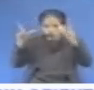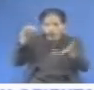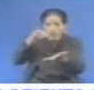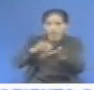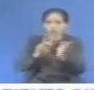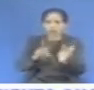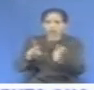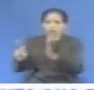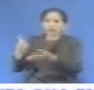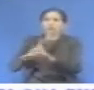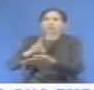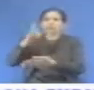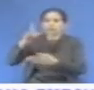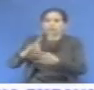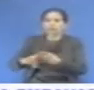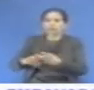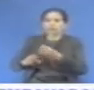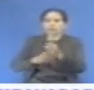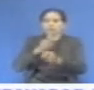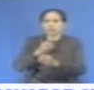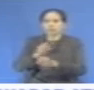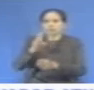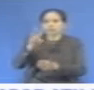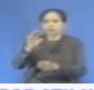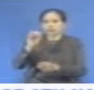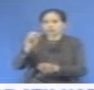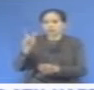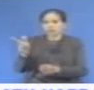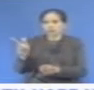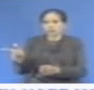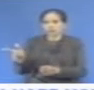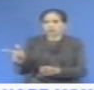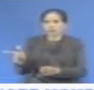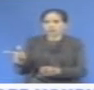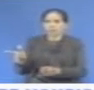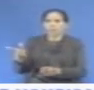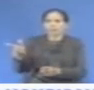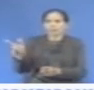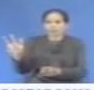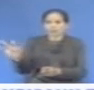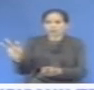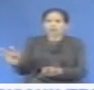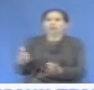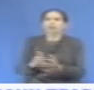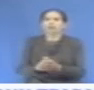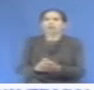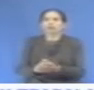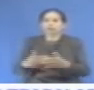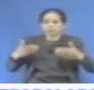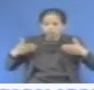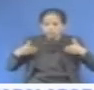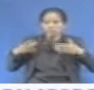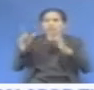estratégica desenvolvimento, tinan rihundrua sanulu resing ida, rihundrua tolunulu, no mos iha